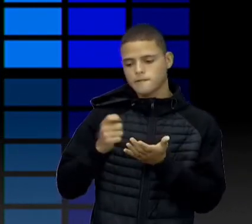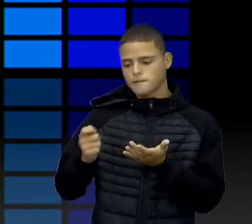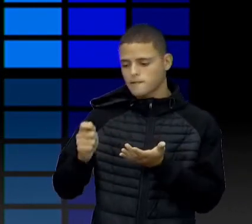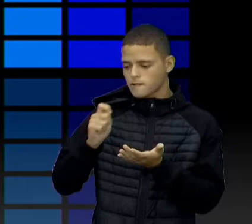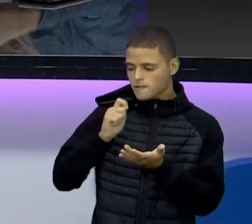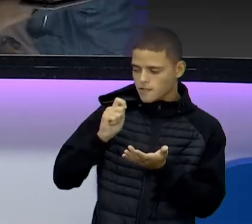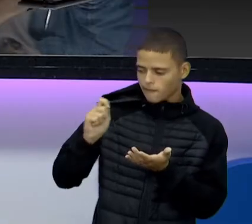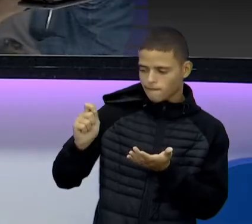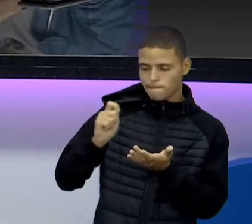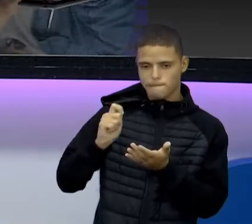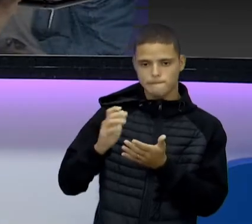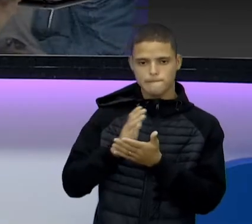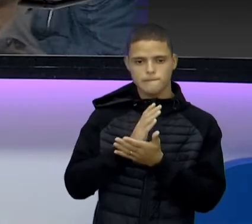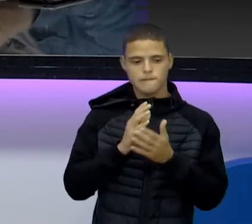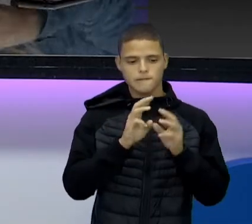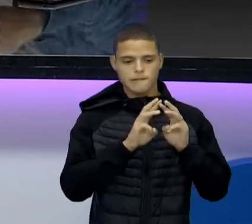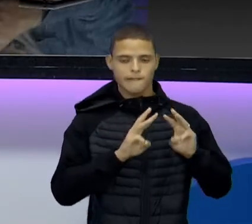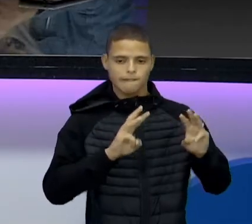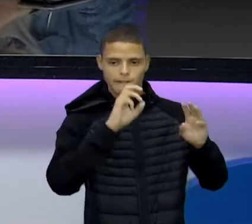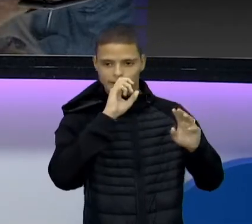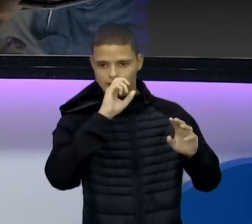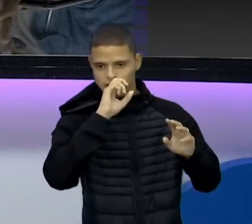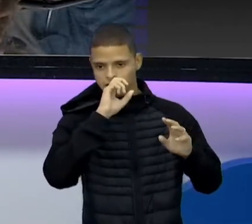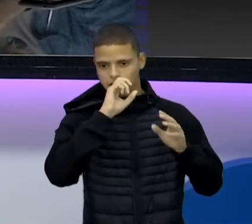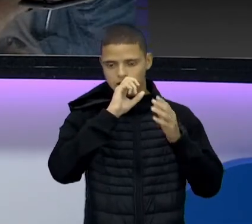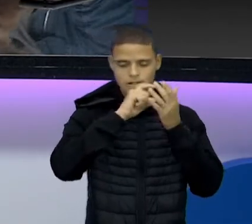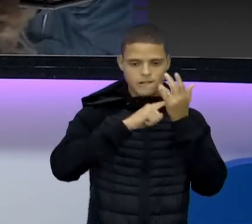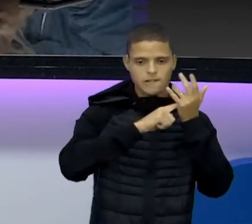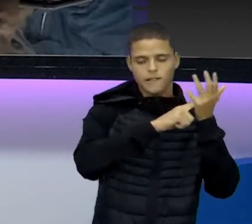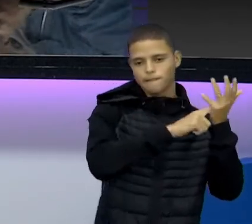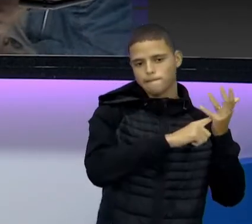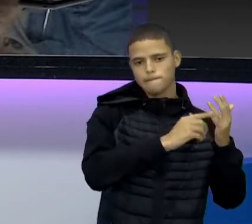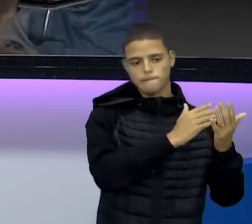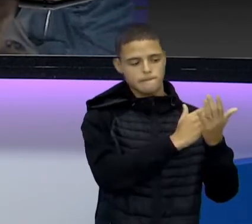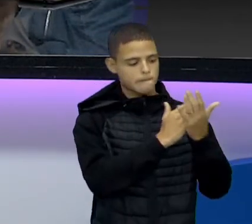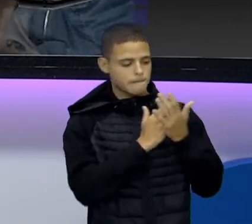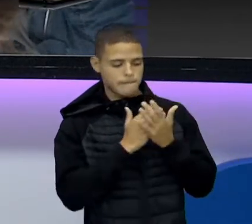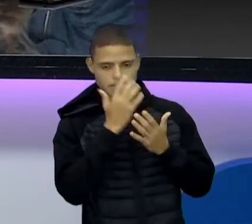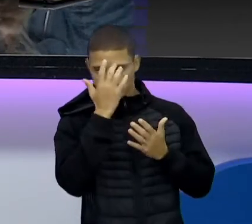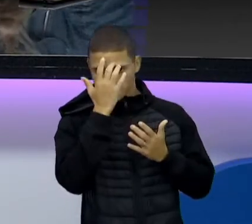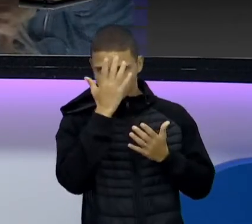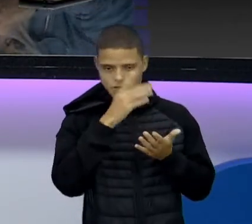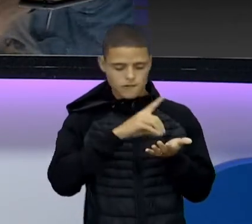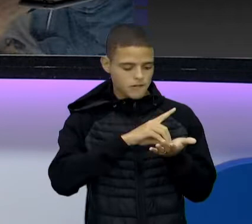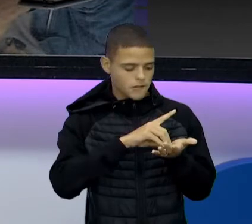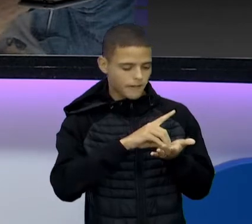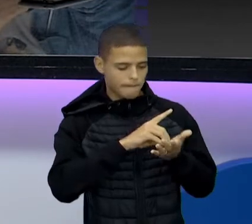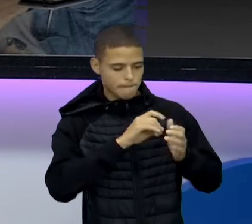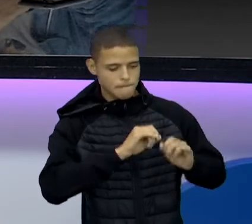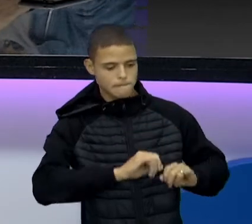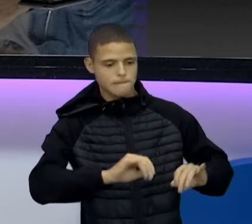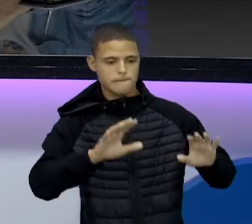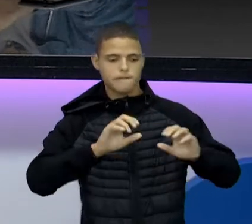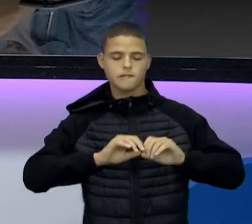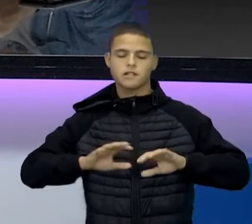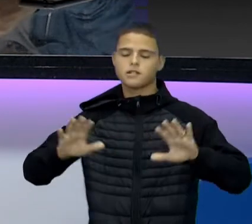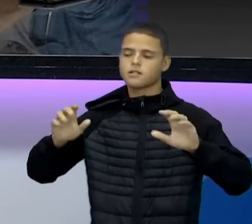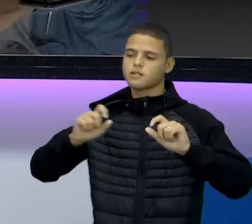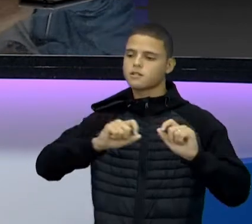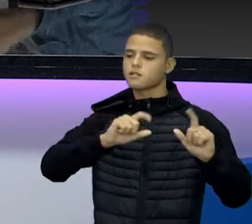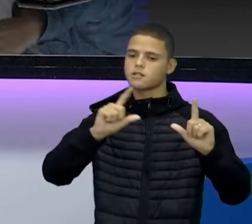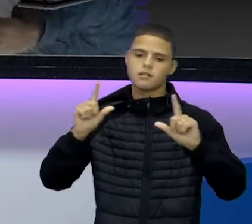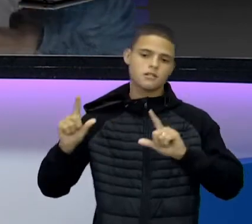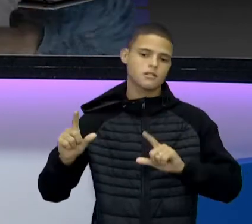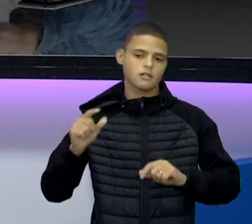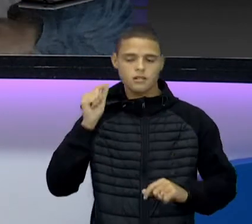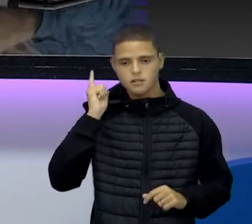as páginas, aquilo que a tecnologia até fortalece e facilita para expor realmente quem nós somos. E aí,